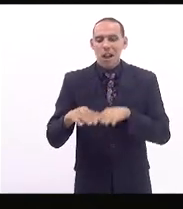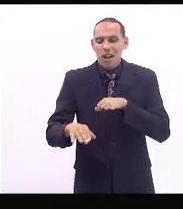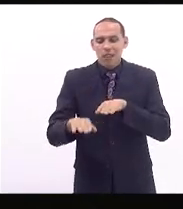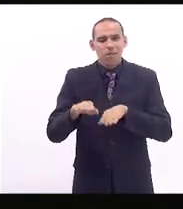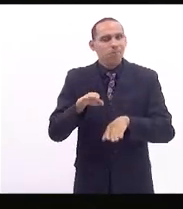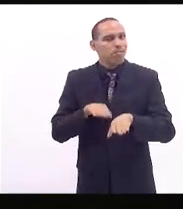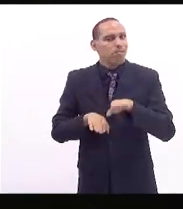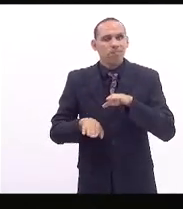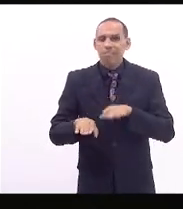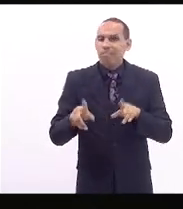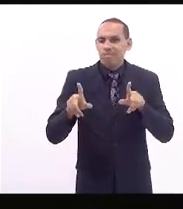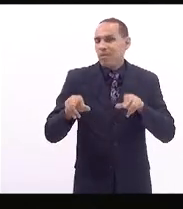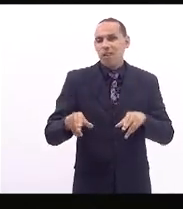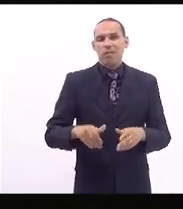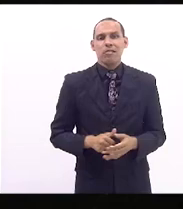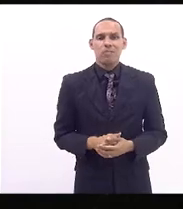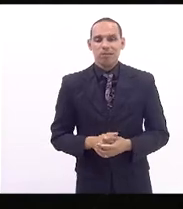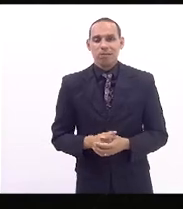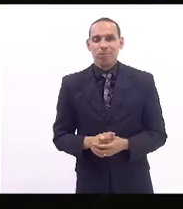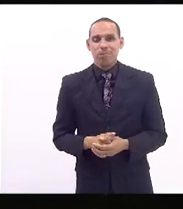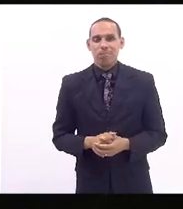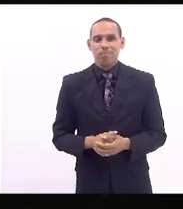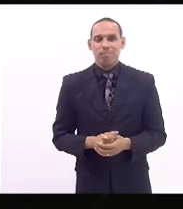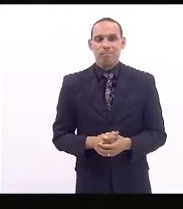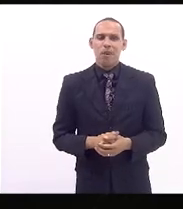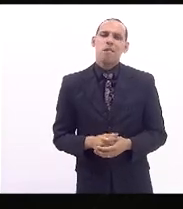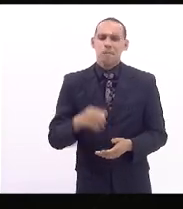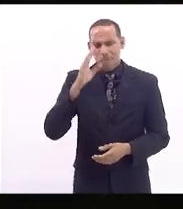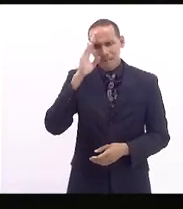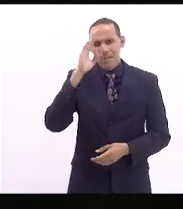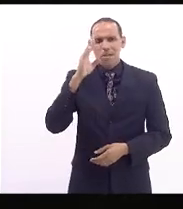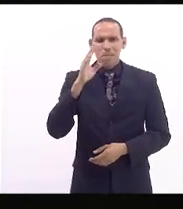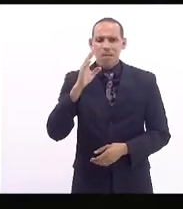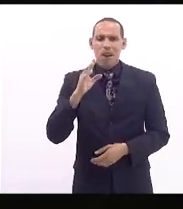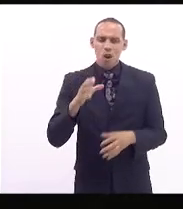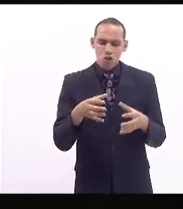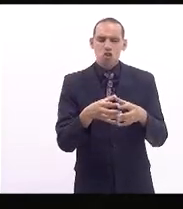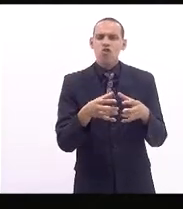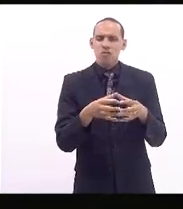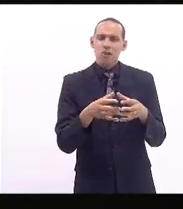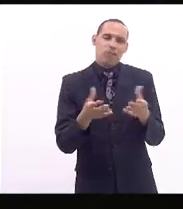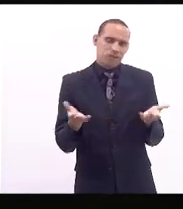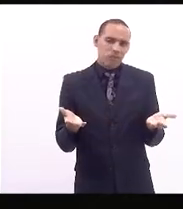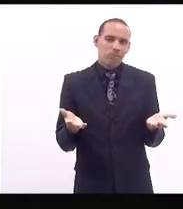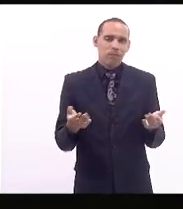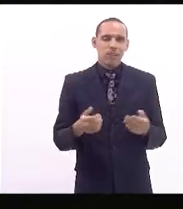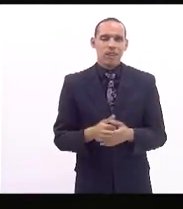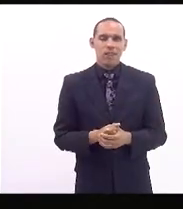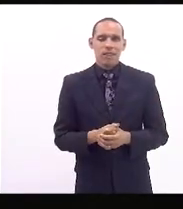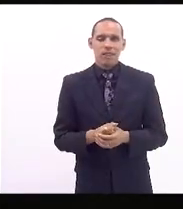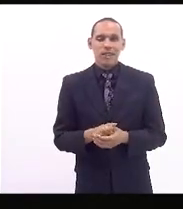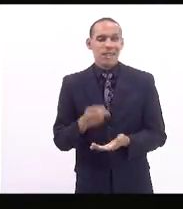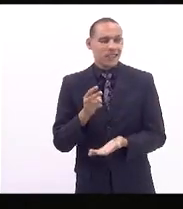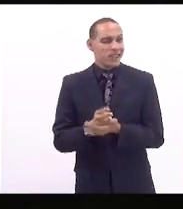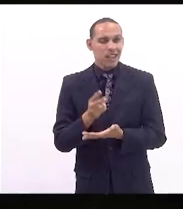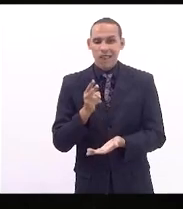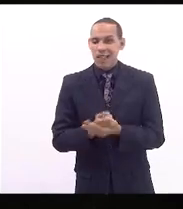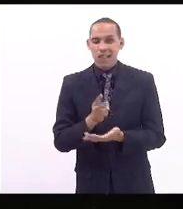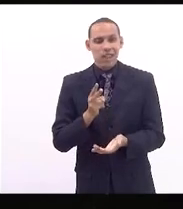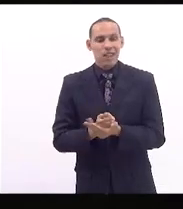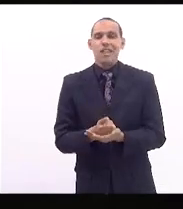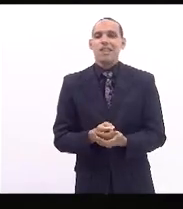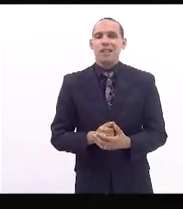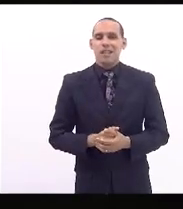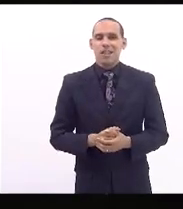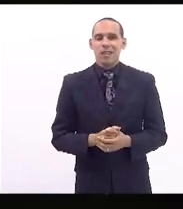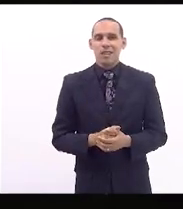hum embora atinja principalmente os grupos como eu disse o que sempre vão vai